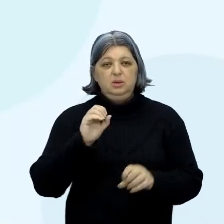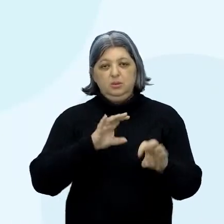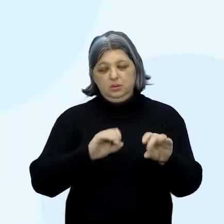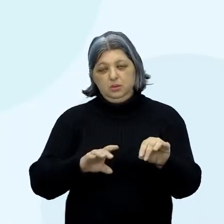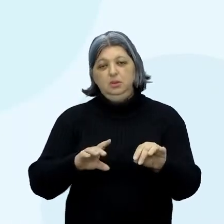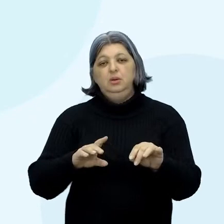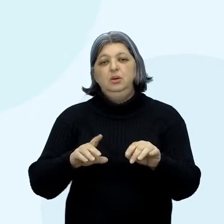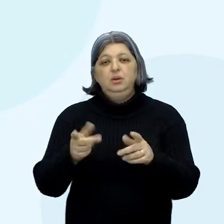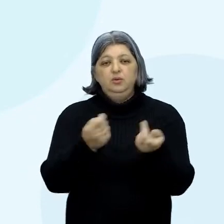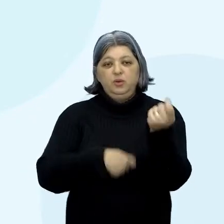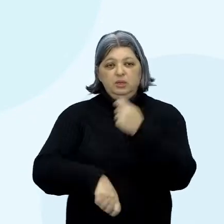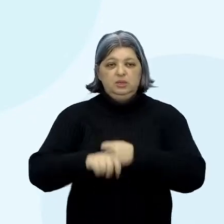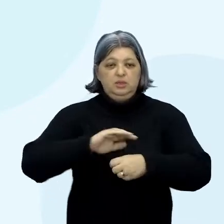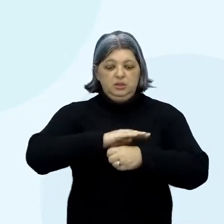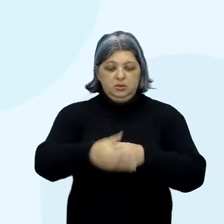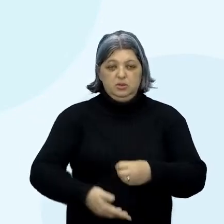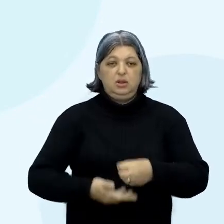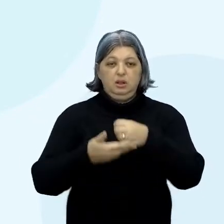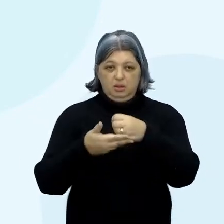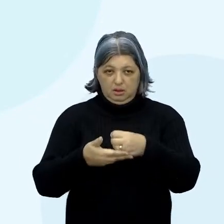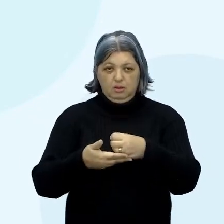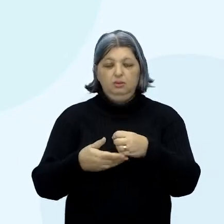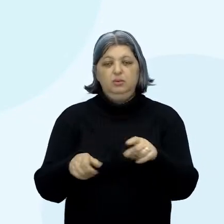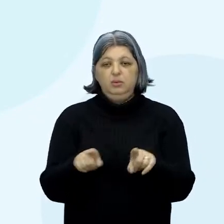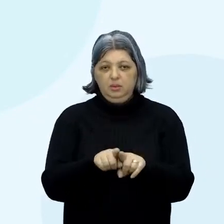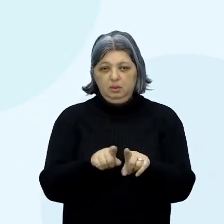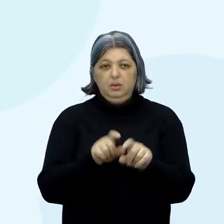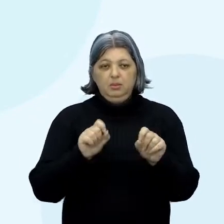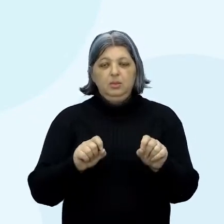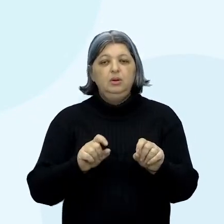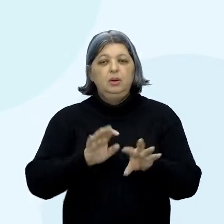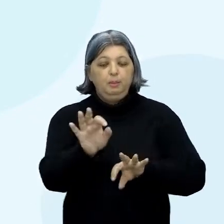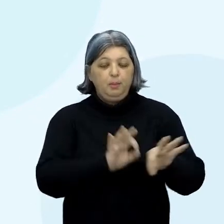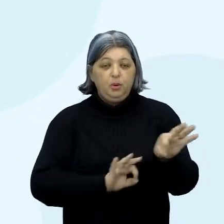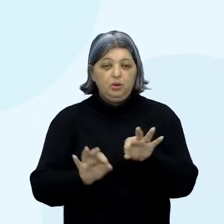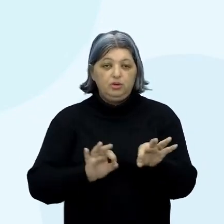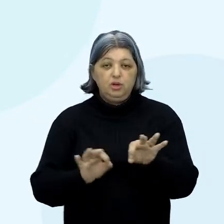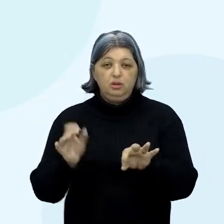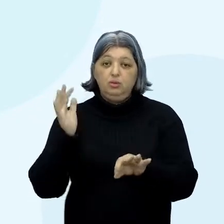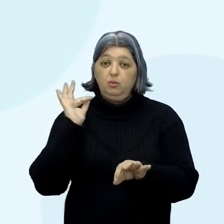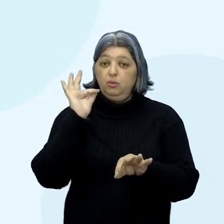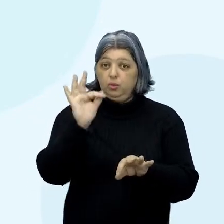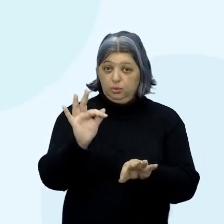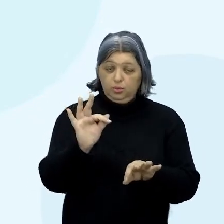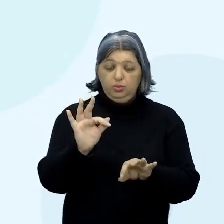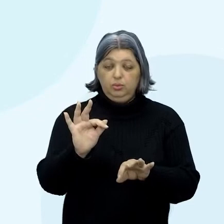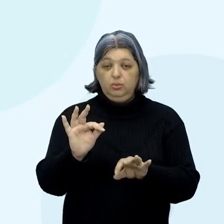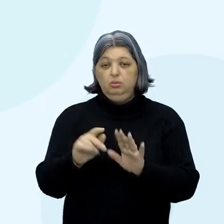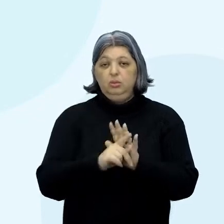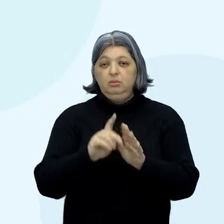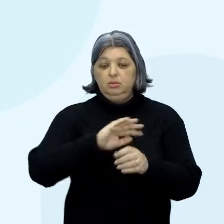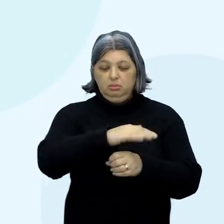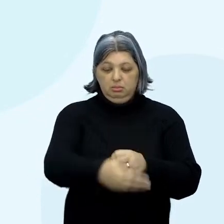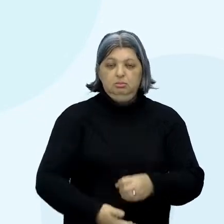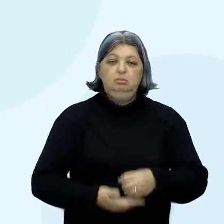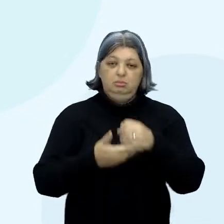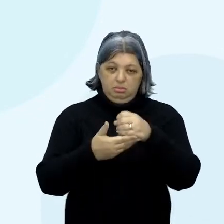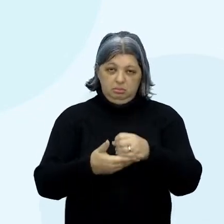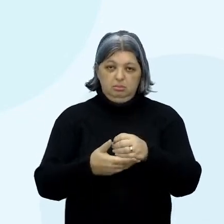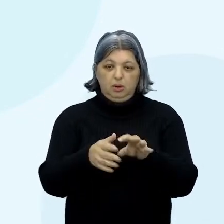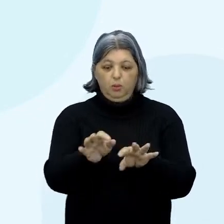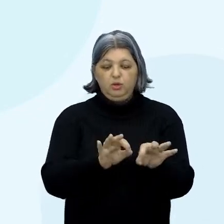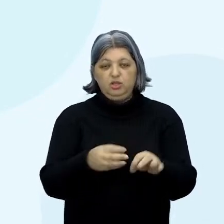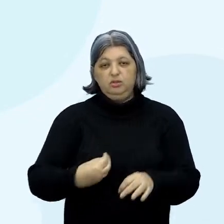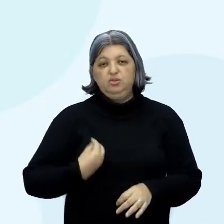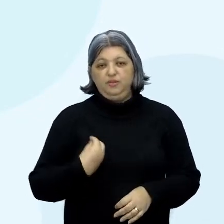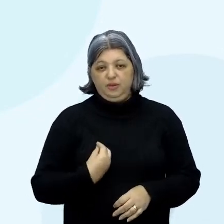Financeira Sustentável, e aí o escopo dela toda é projetar o futuro de forma sustentável, baseado aí no nosso projeto